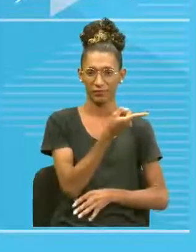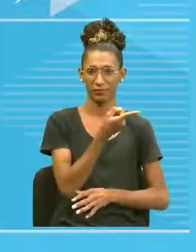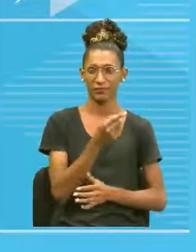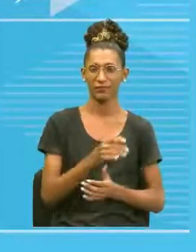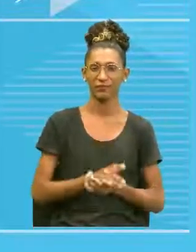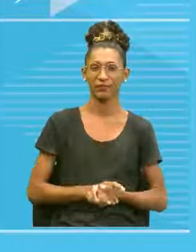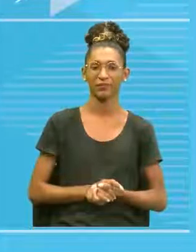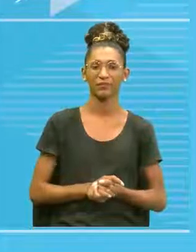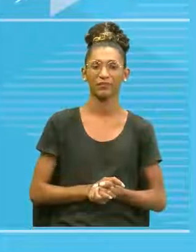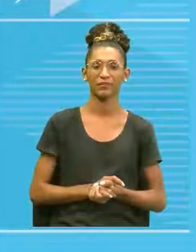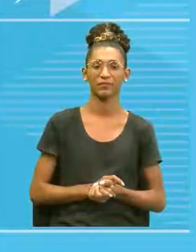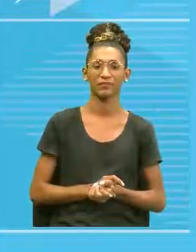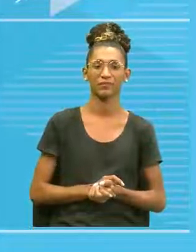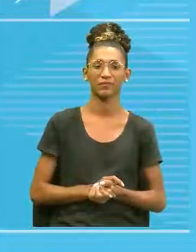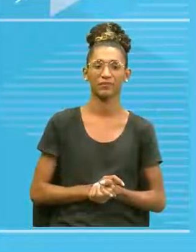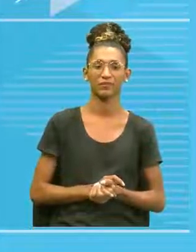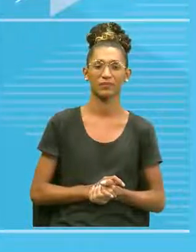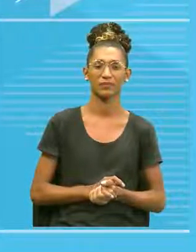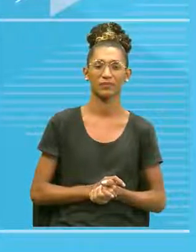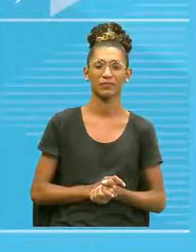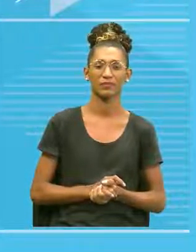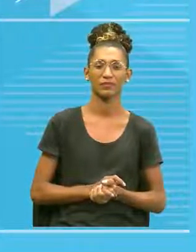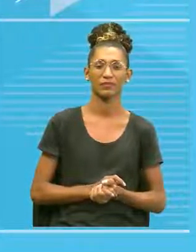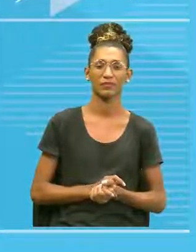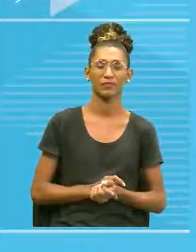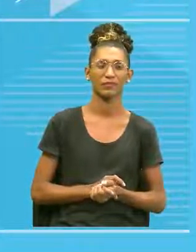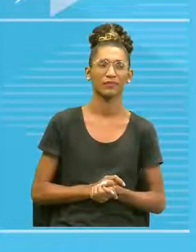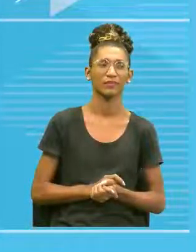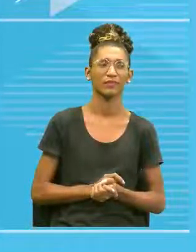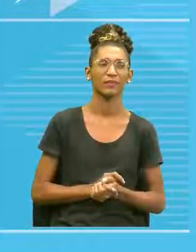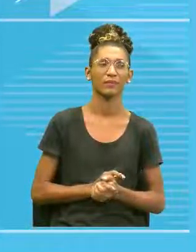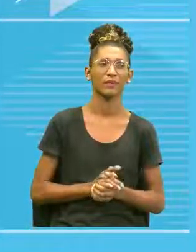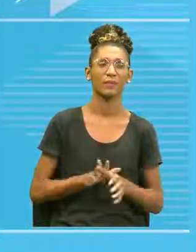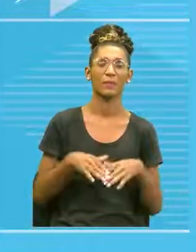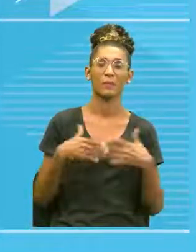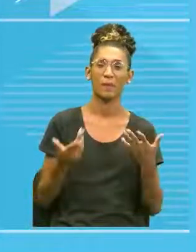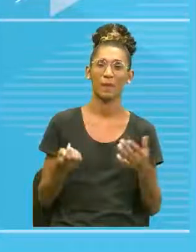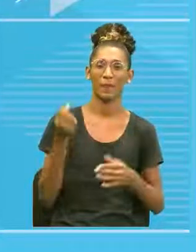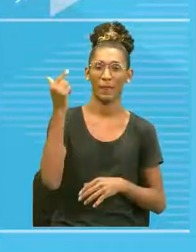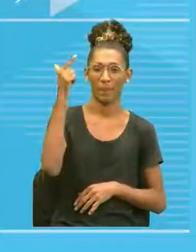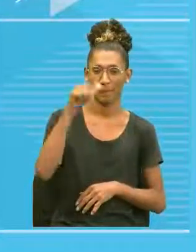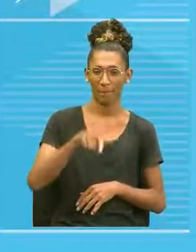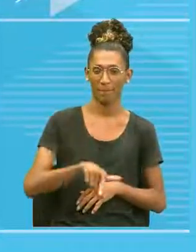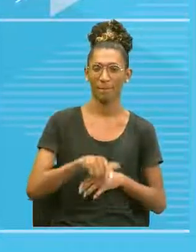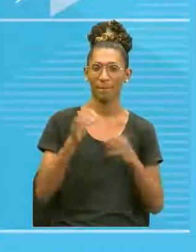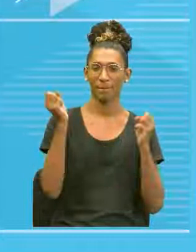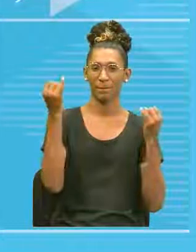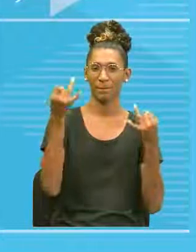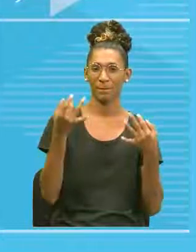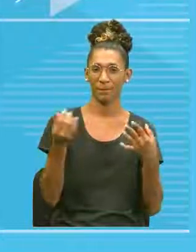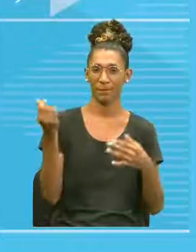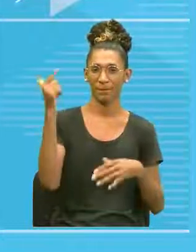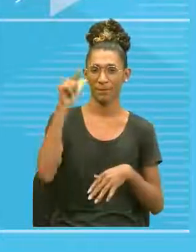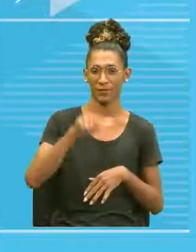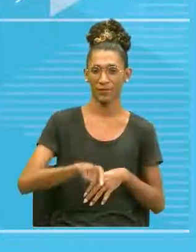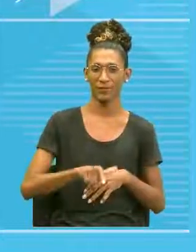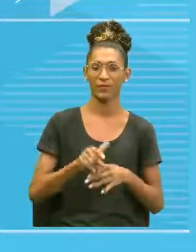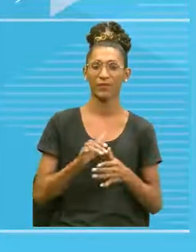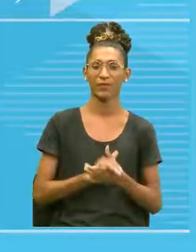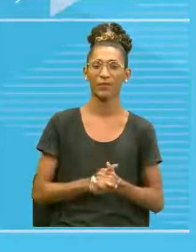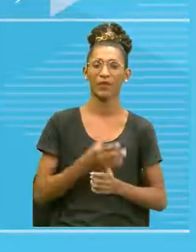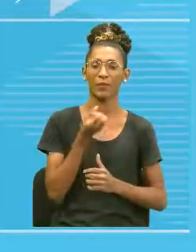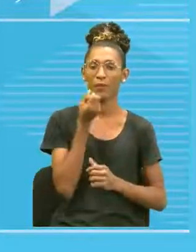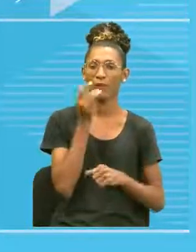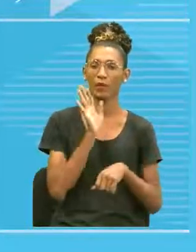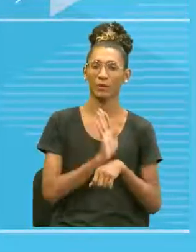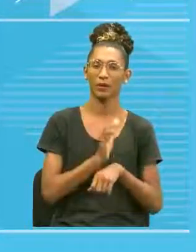com esse detalhe ele é usado na Espanha está eu vou repetir aqui mais uma vez a conjugação Boa tarde para o pessoal